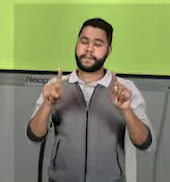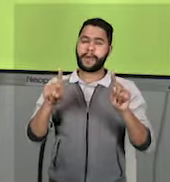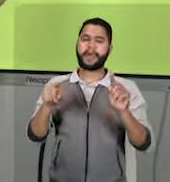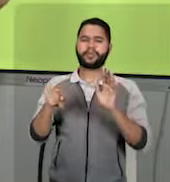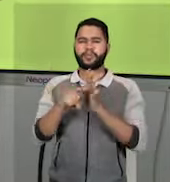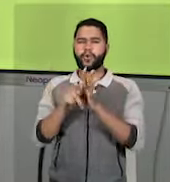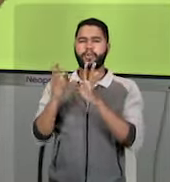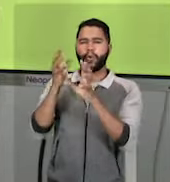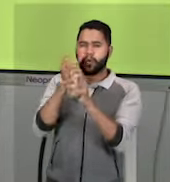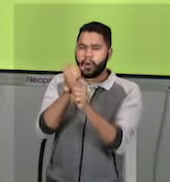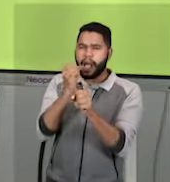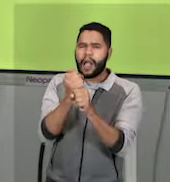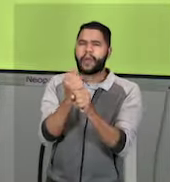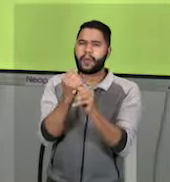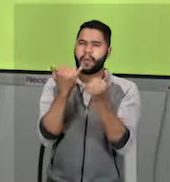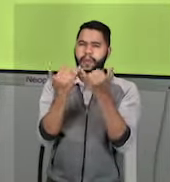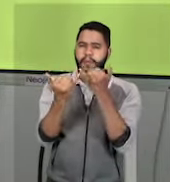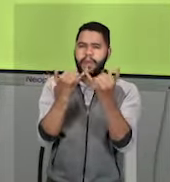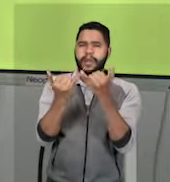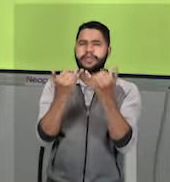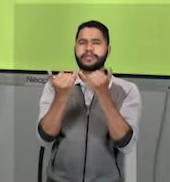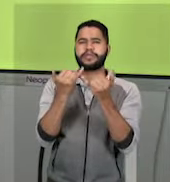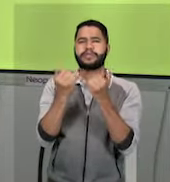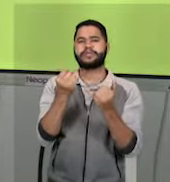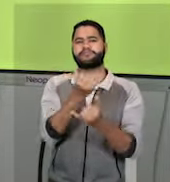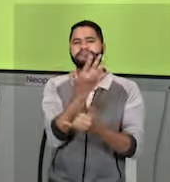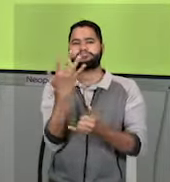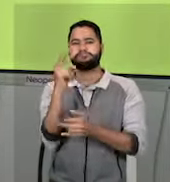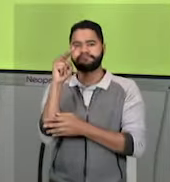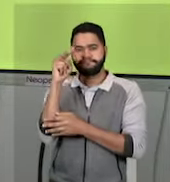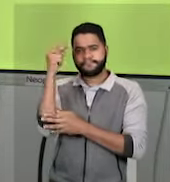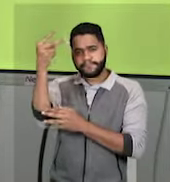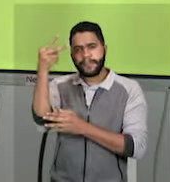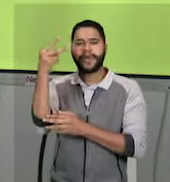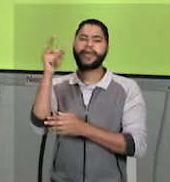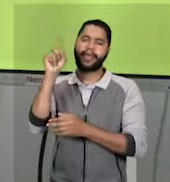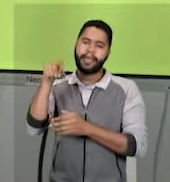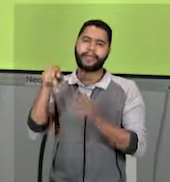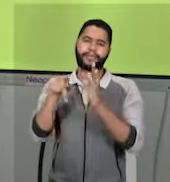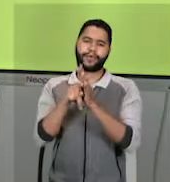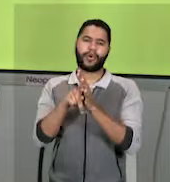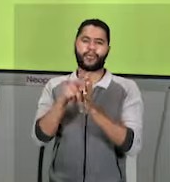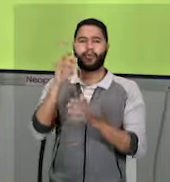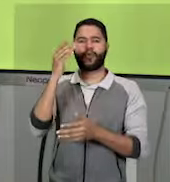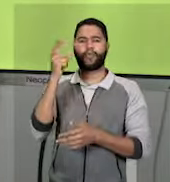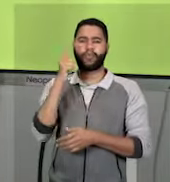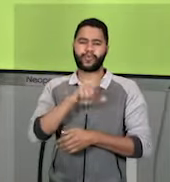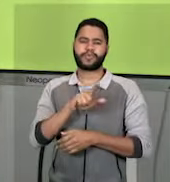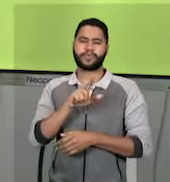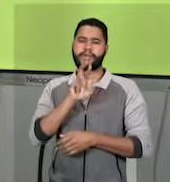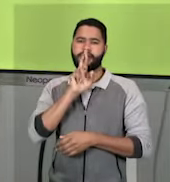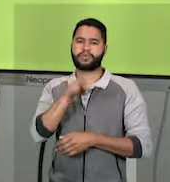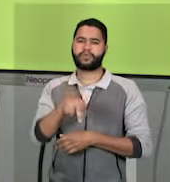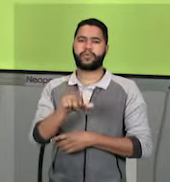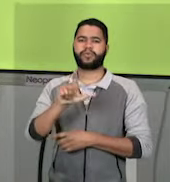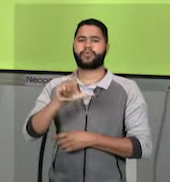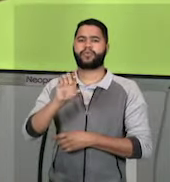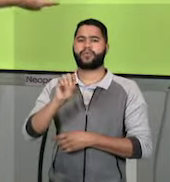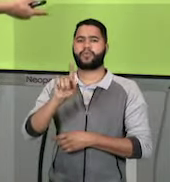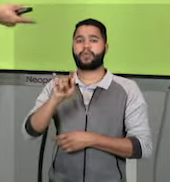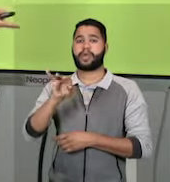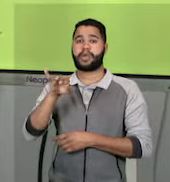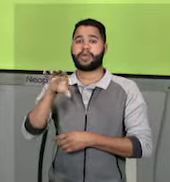dos cálculos da potenciação para obtermos, então, o nosso famoso logaritmo. Então, o expoente